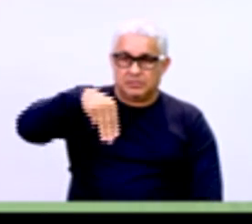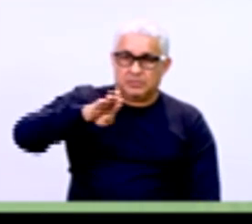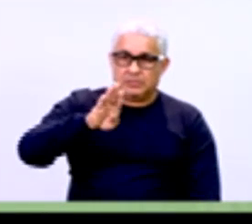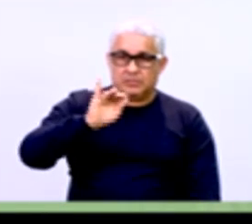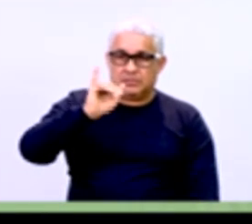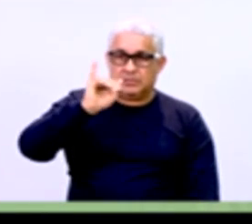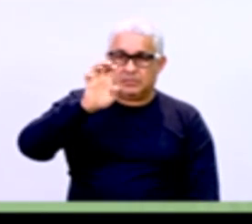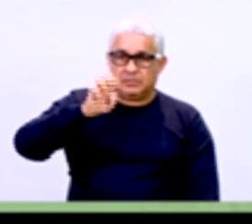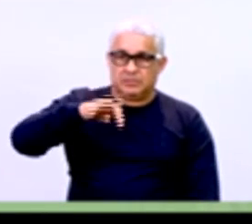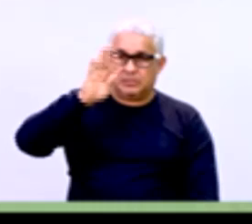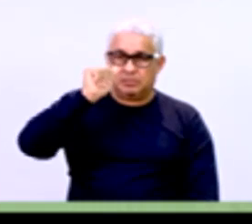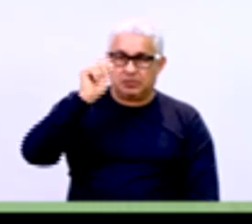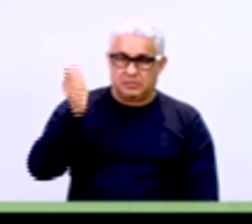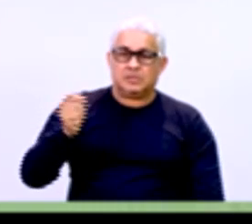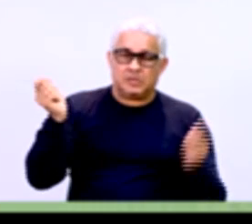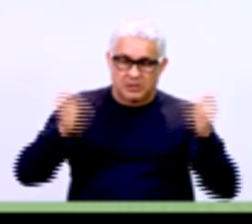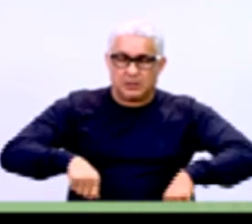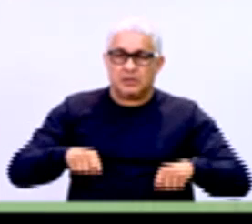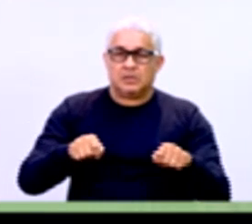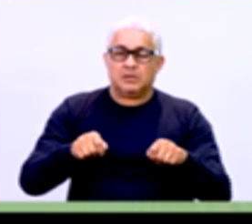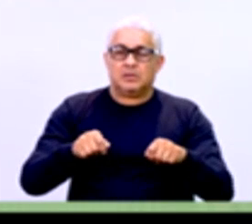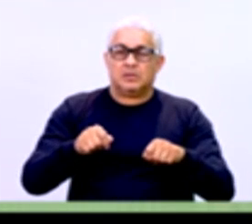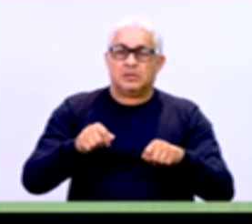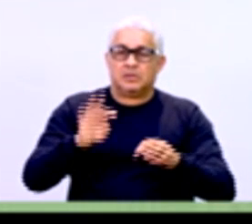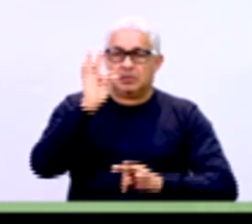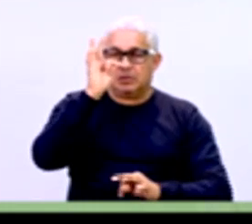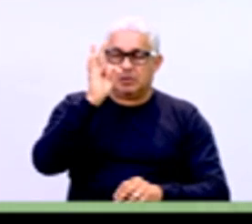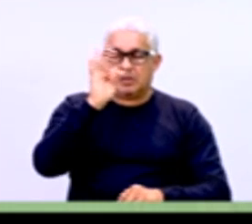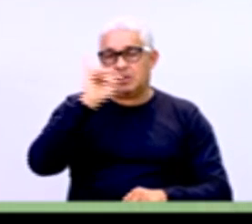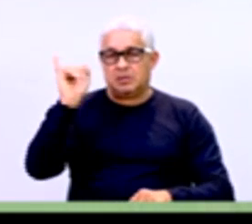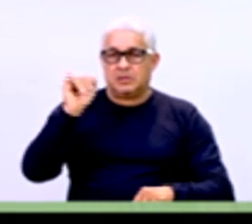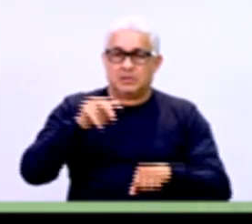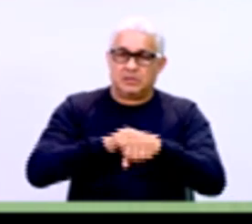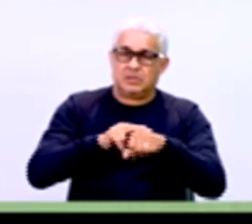área da TI contribua para a redução de gases de efeito estufa.